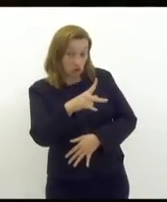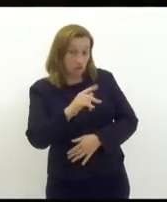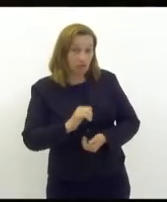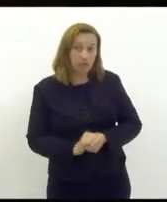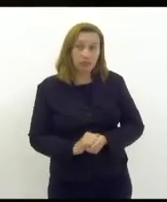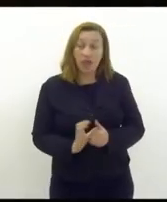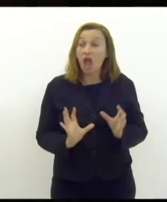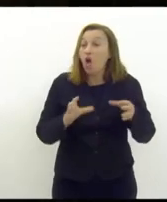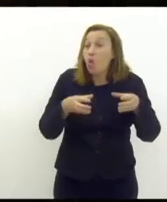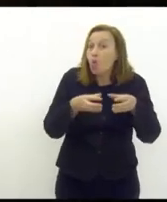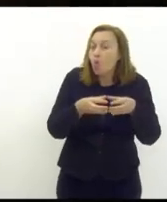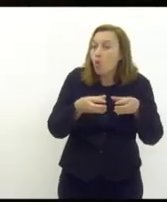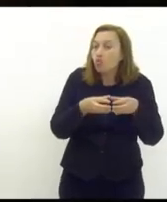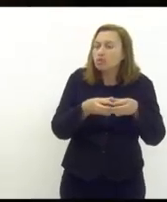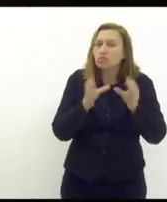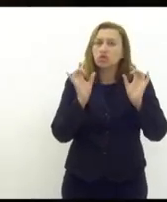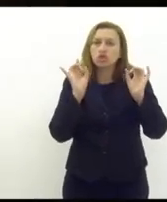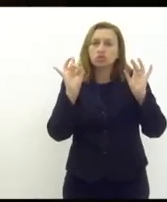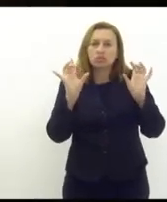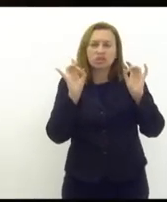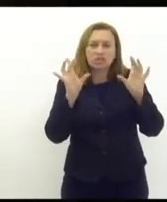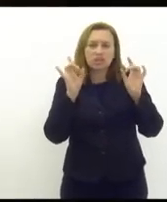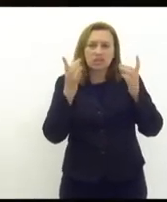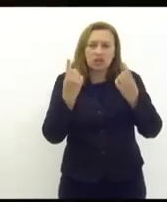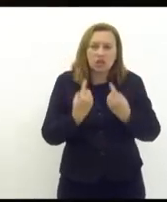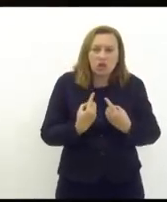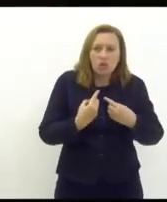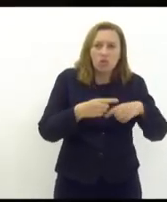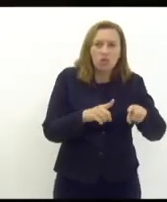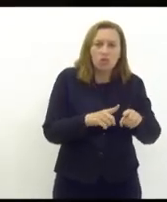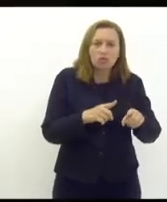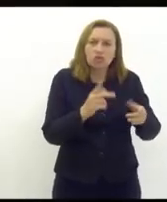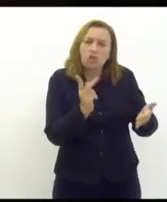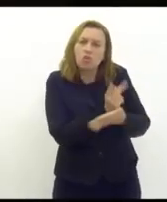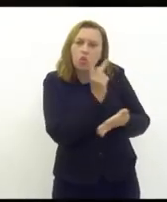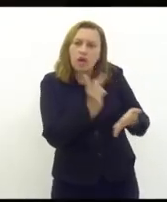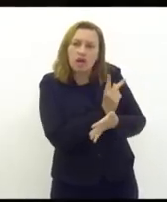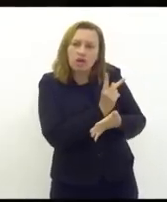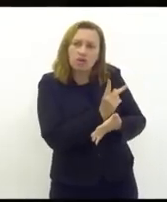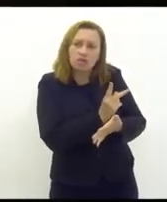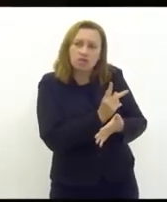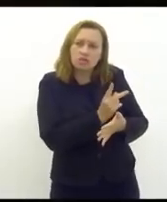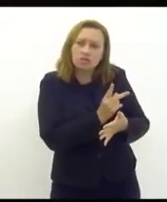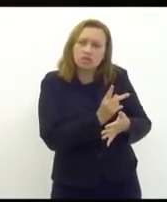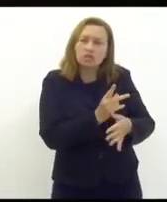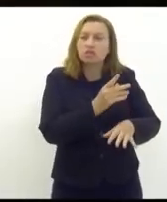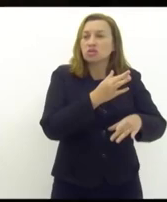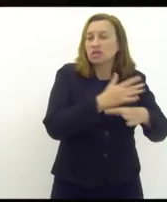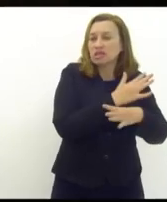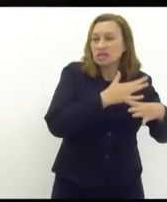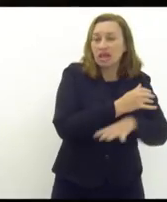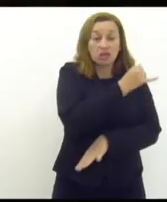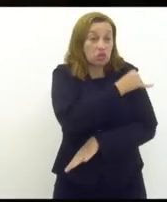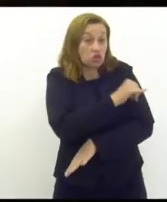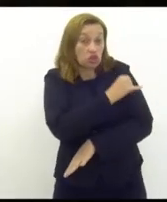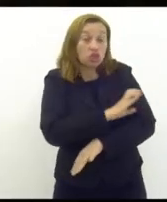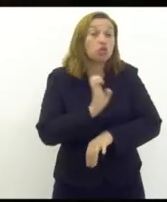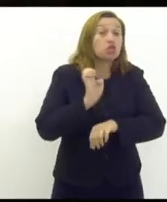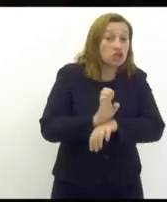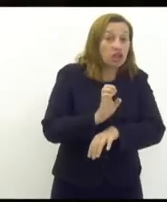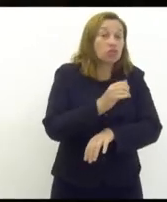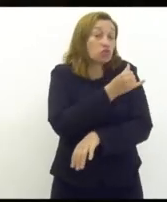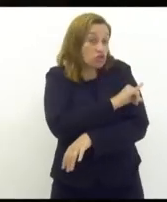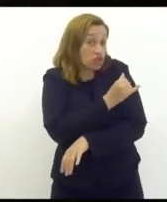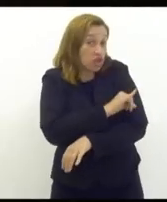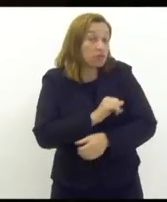a comissão especial de enfrentamento desordem na Cidade do Rio de Janeiro e nas cidades do Estado do Rio de